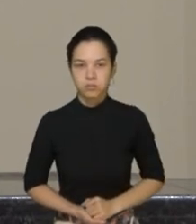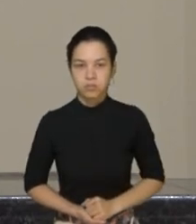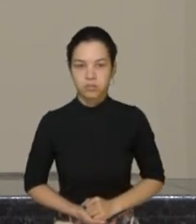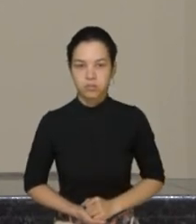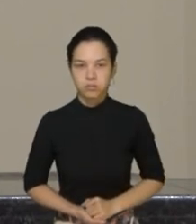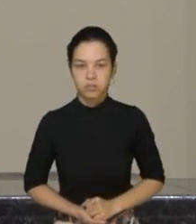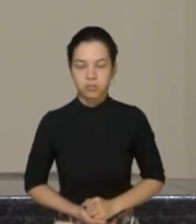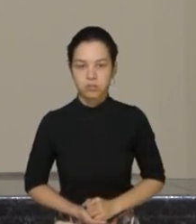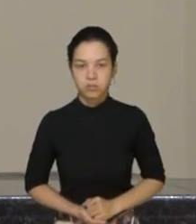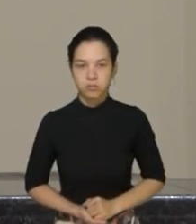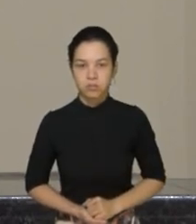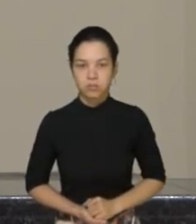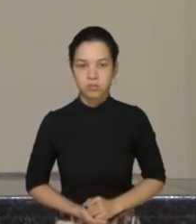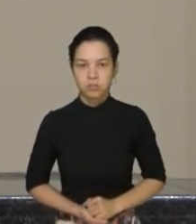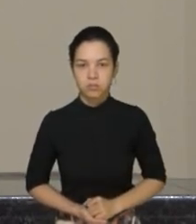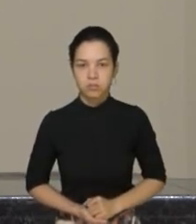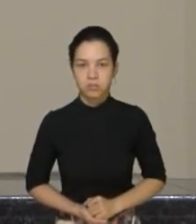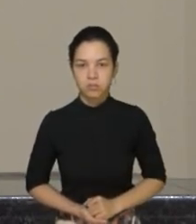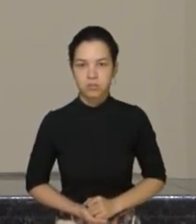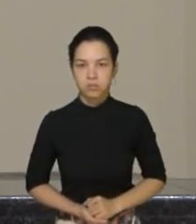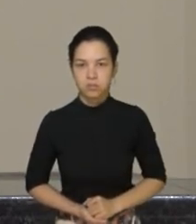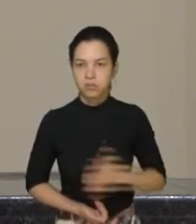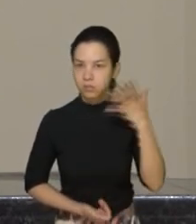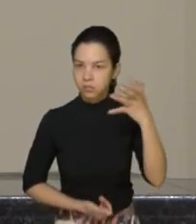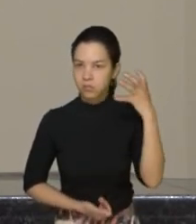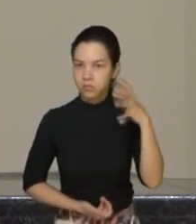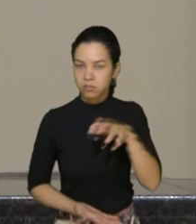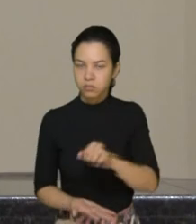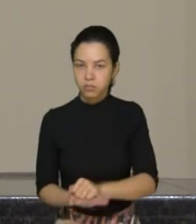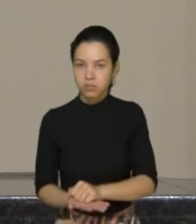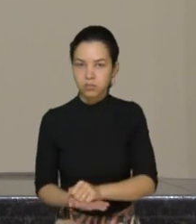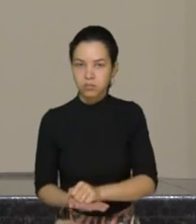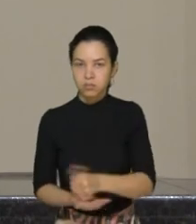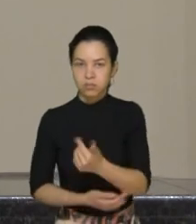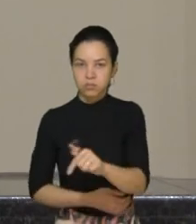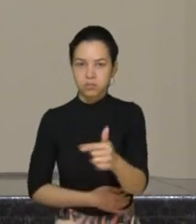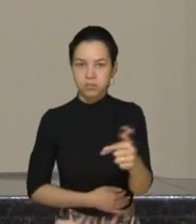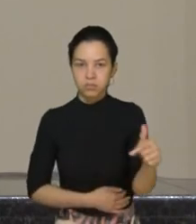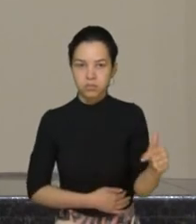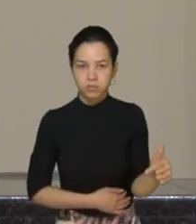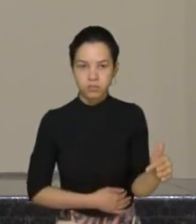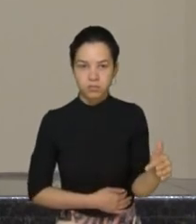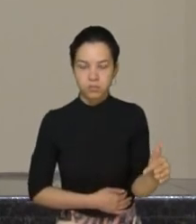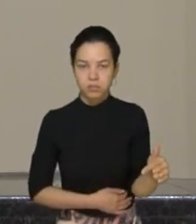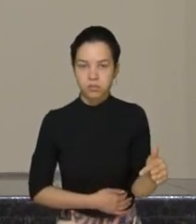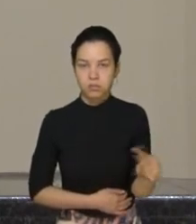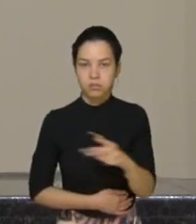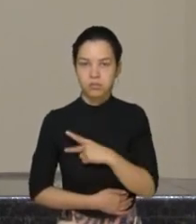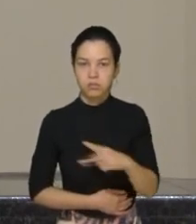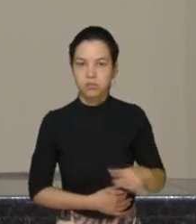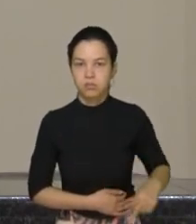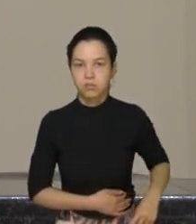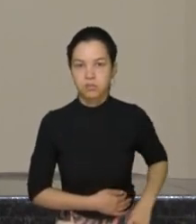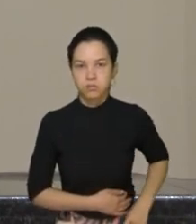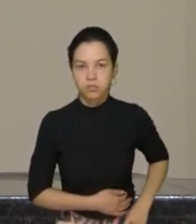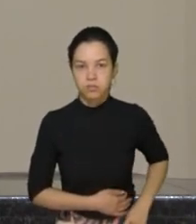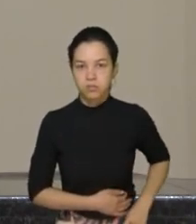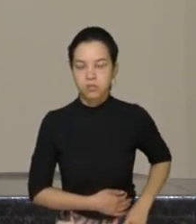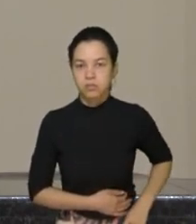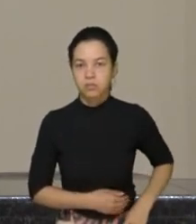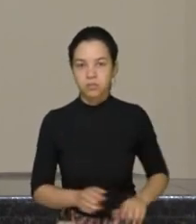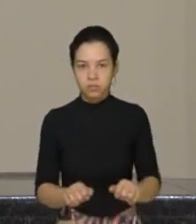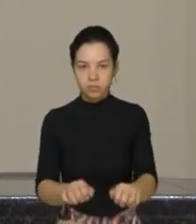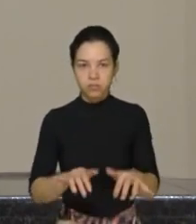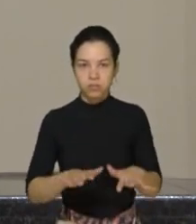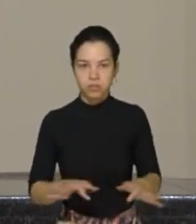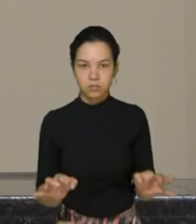Não havendo oradores inscritos, esta presidência, antes de